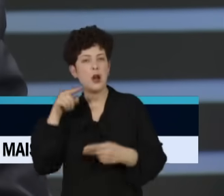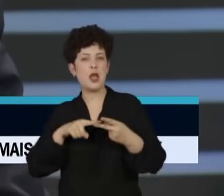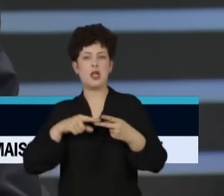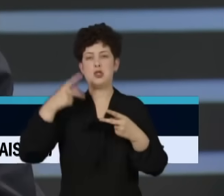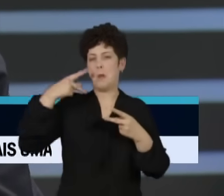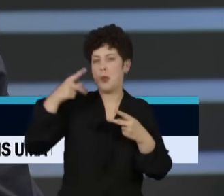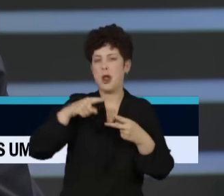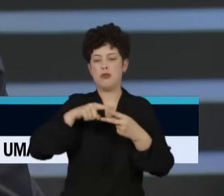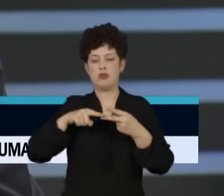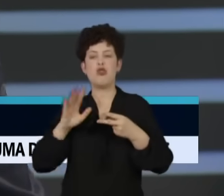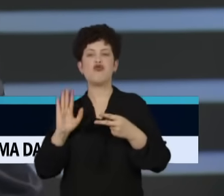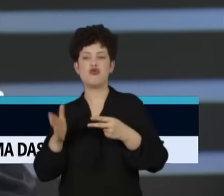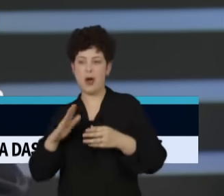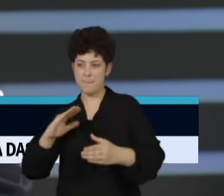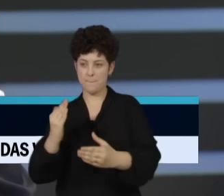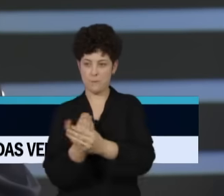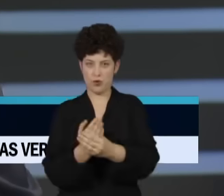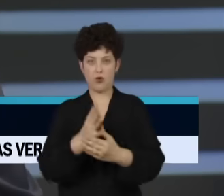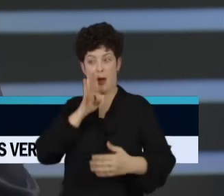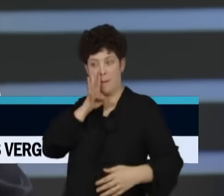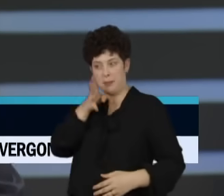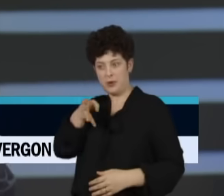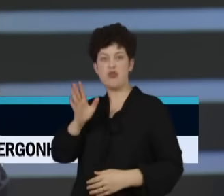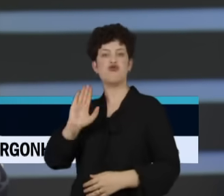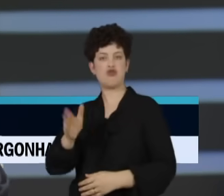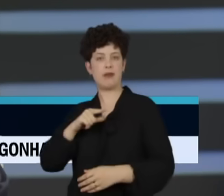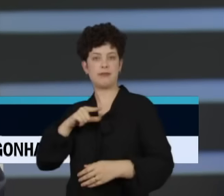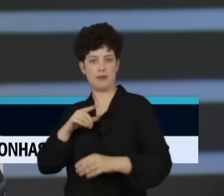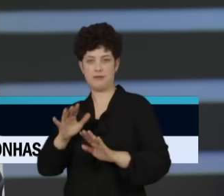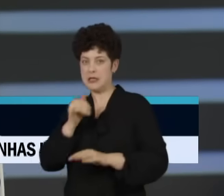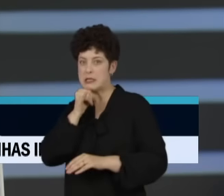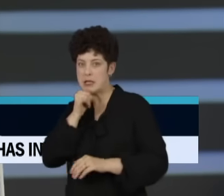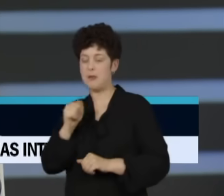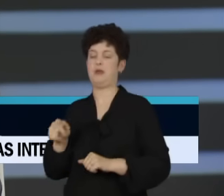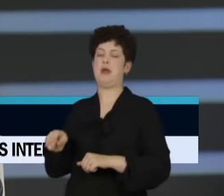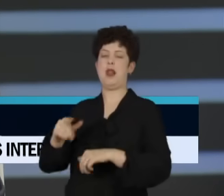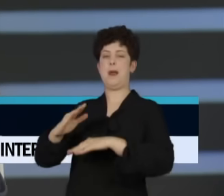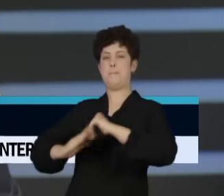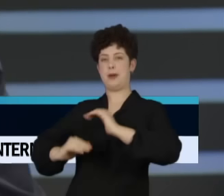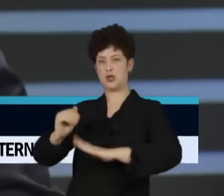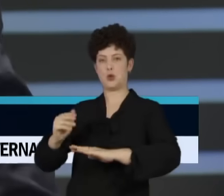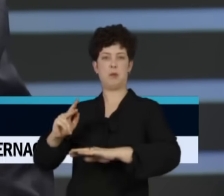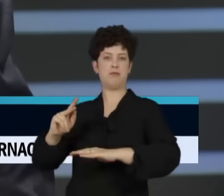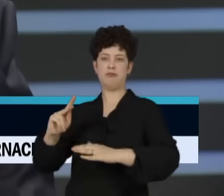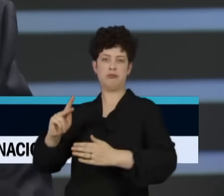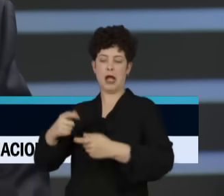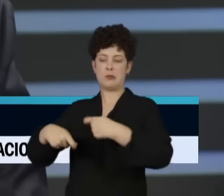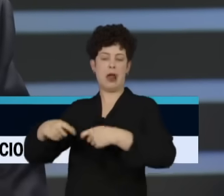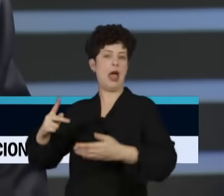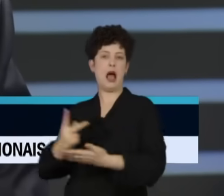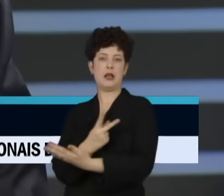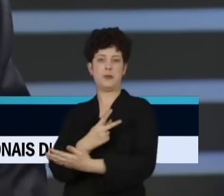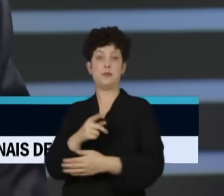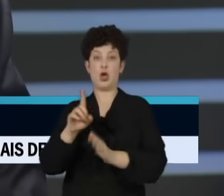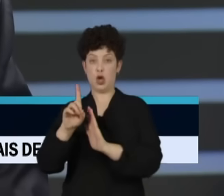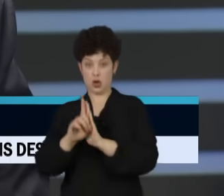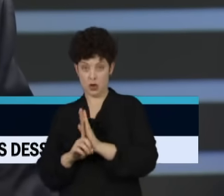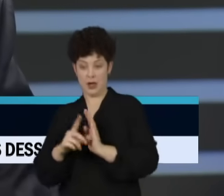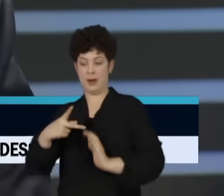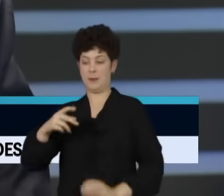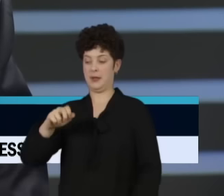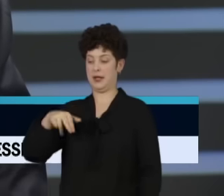teve o trânsito julgado e uma condenação por por ato de improbidade administrativa. No direito penal se